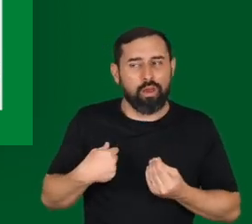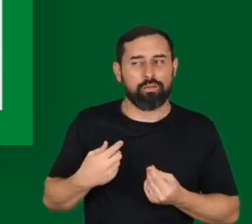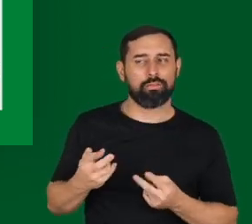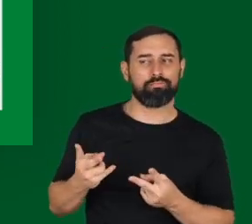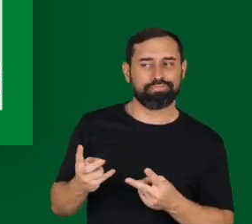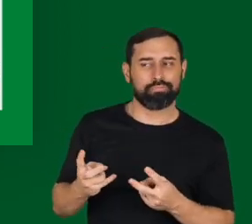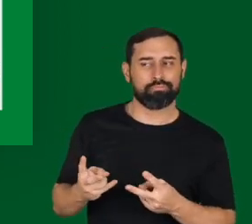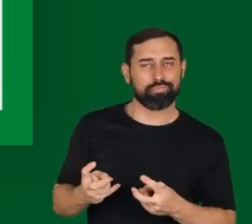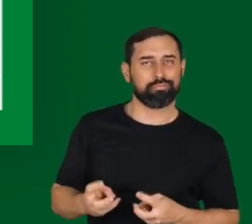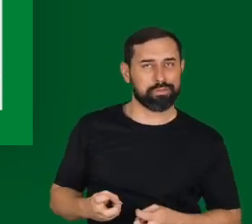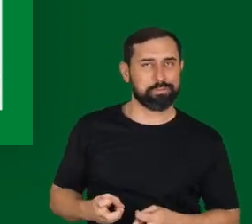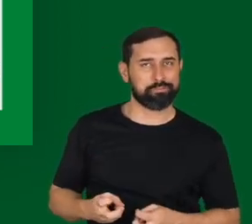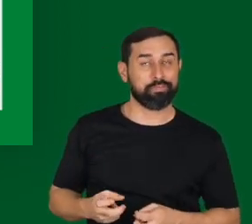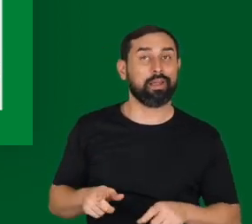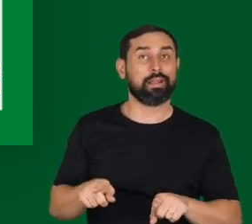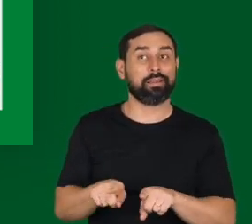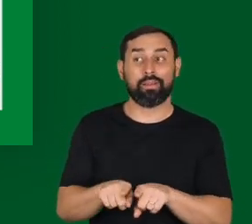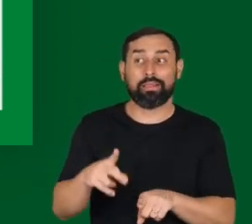acessória.